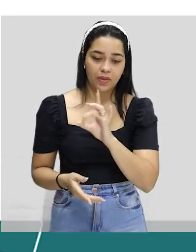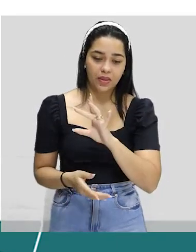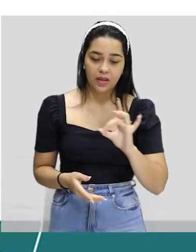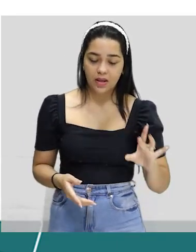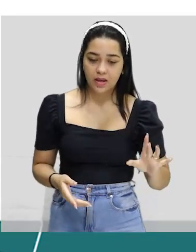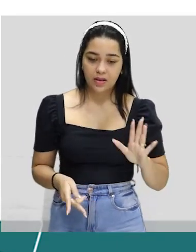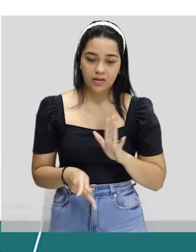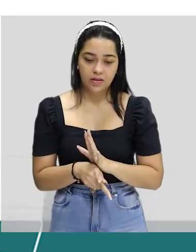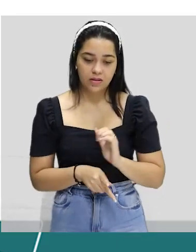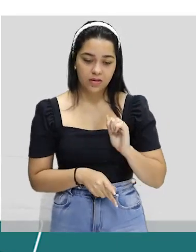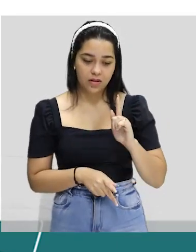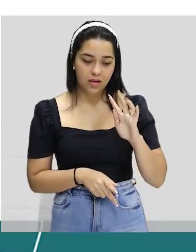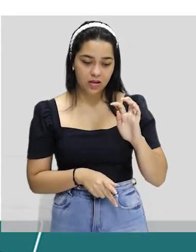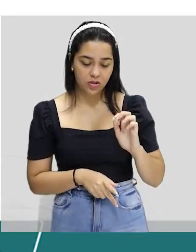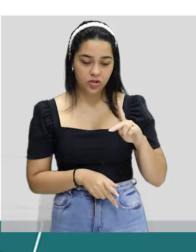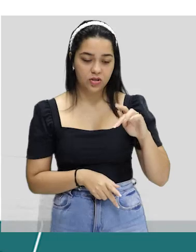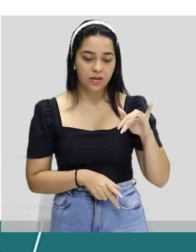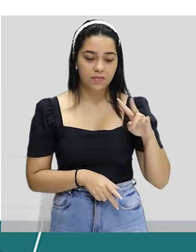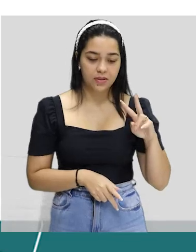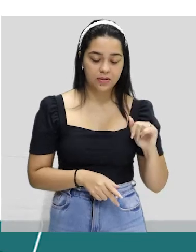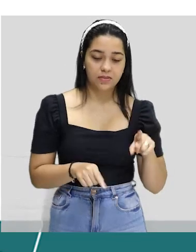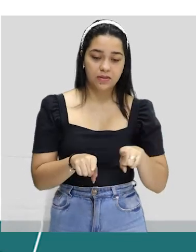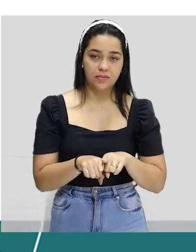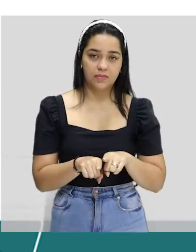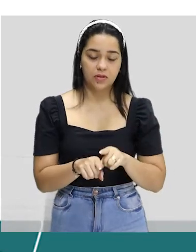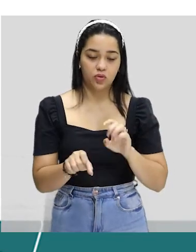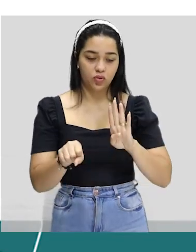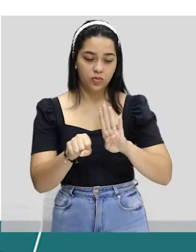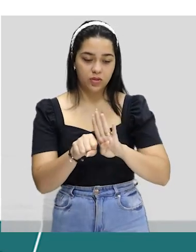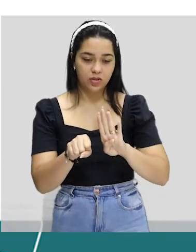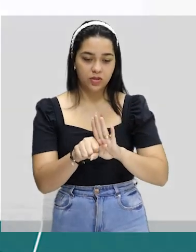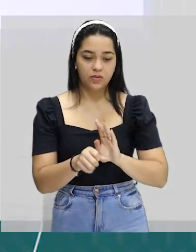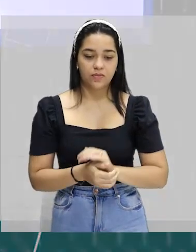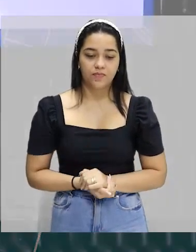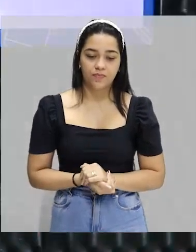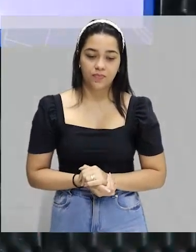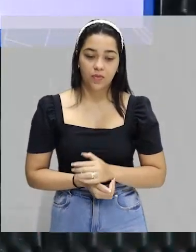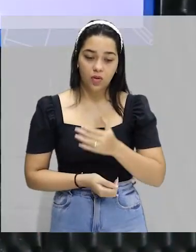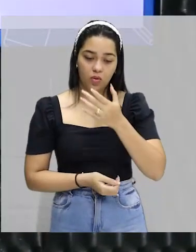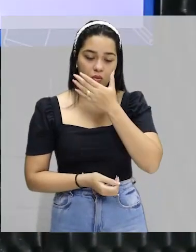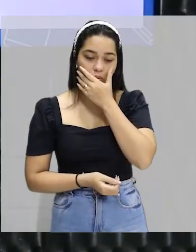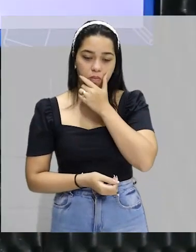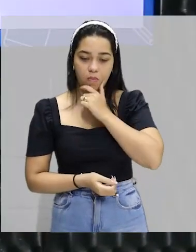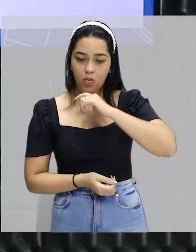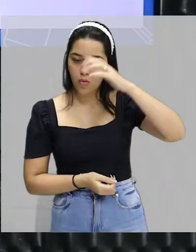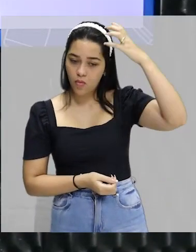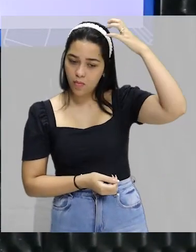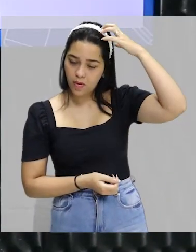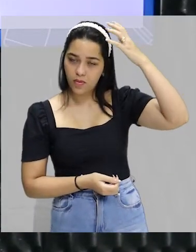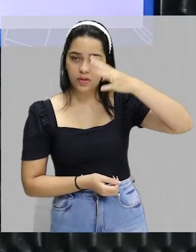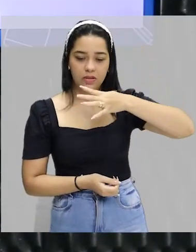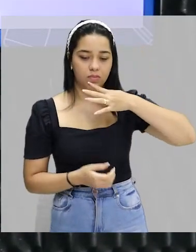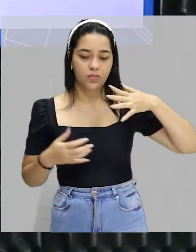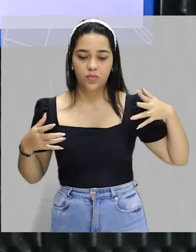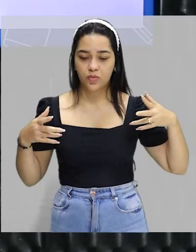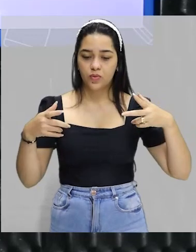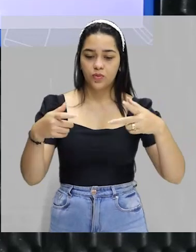cada agente da passiva. Membros é substantivo. O culpado foi reconhecido por